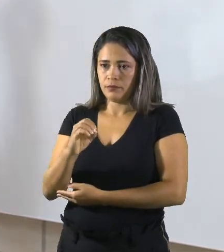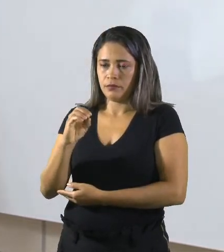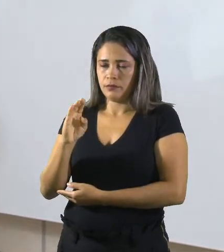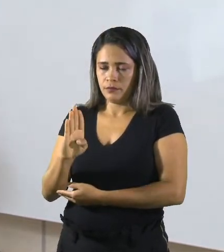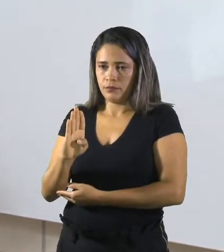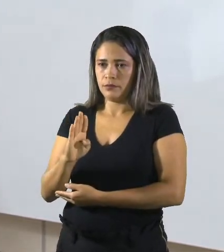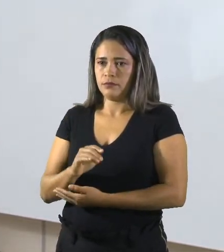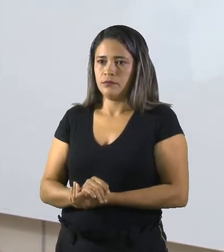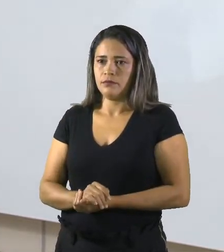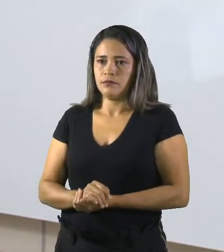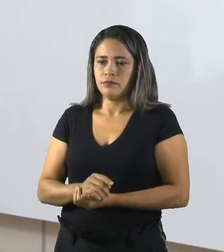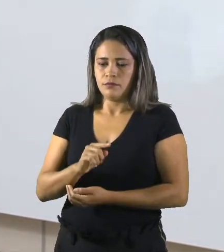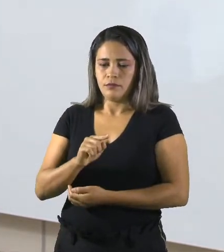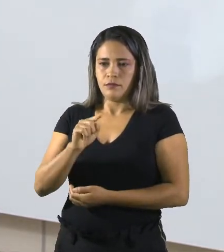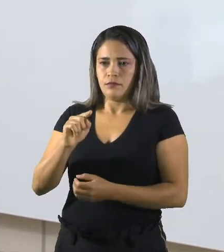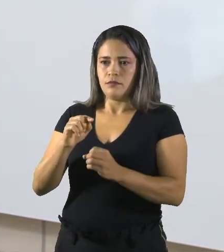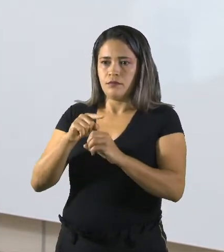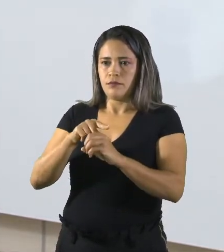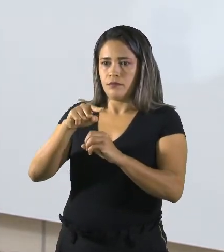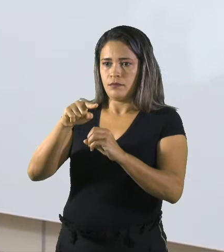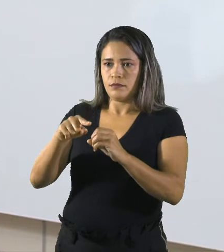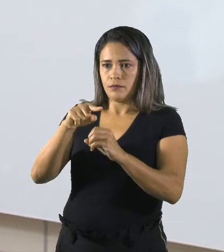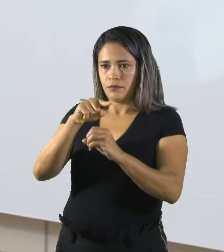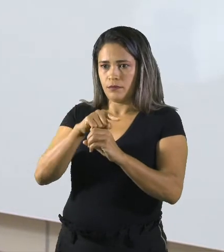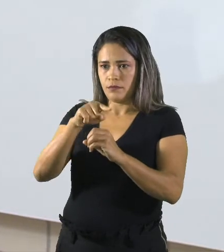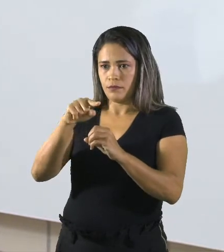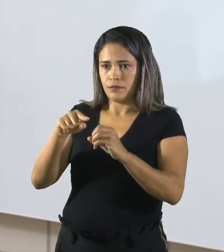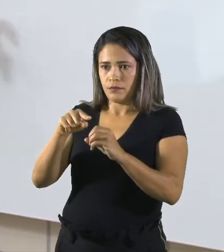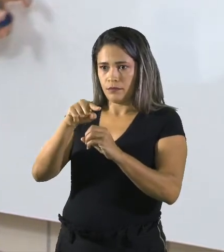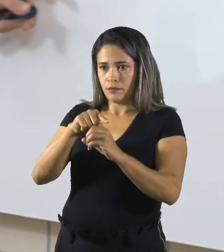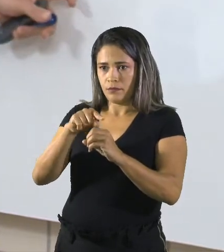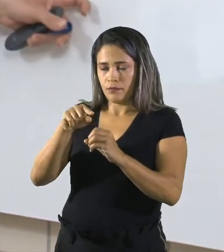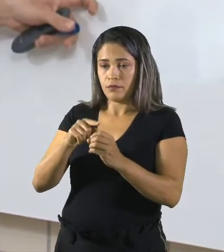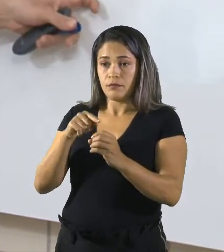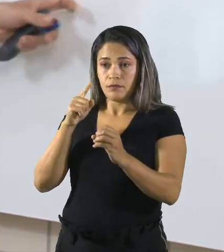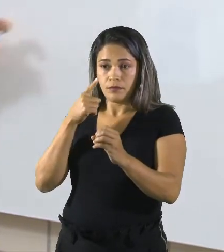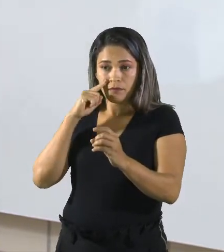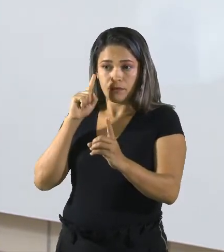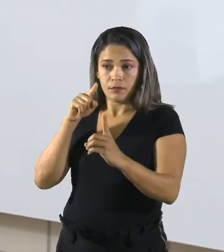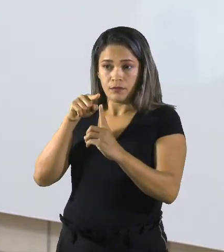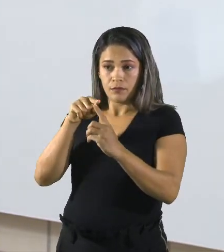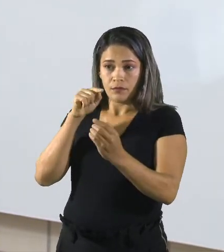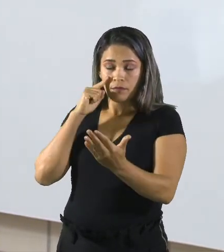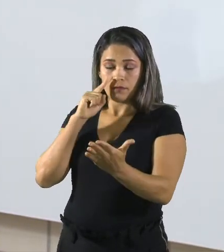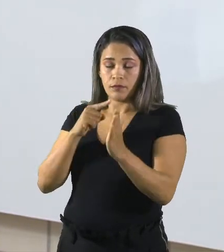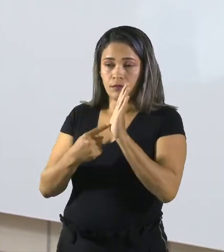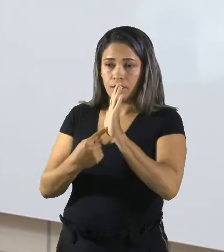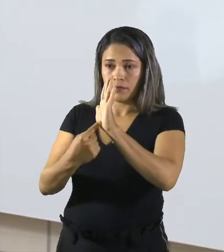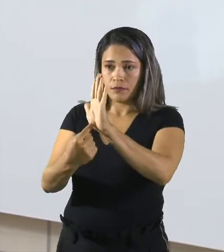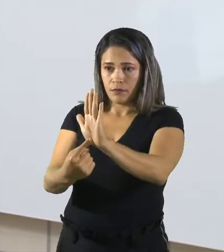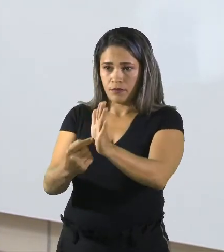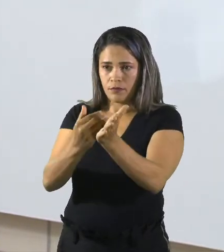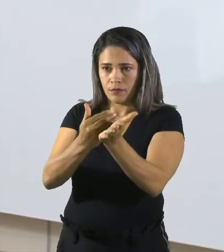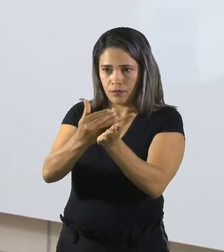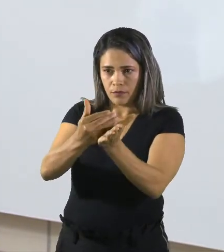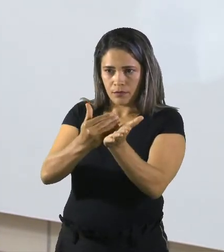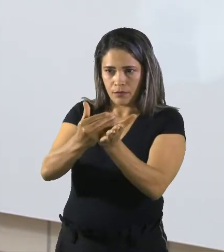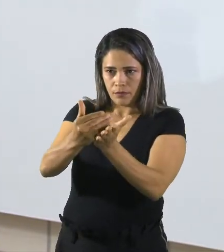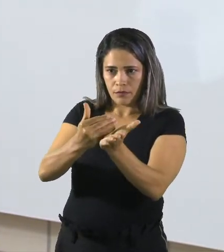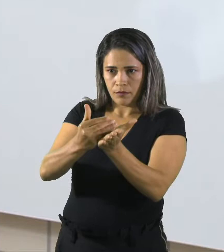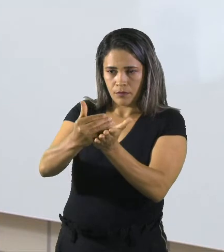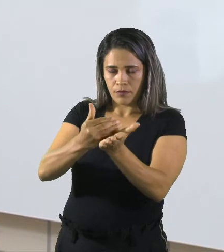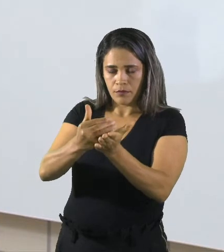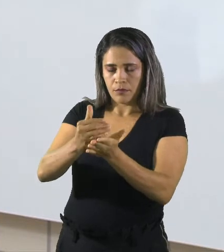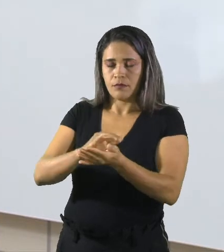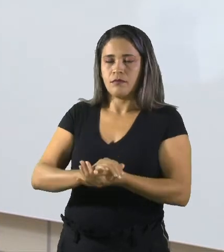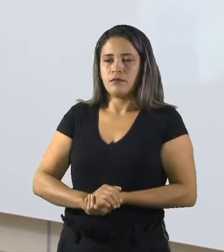AOB, colocando o acento circunflexo em cima do O, porque aí eu identifico que a origem, o vértice desse ângulo, é